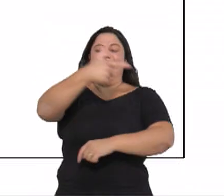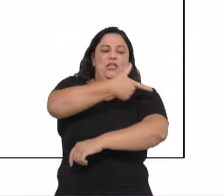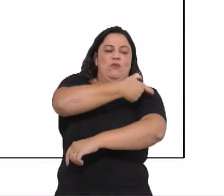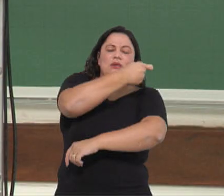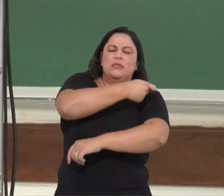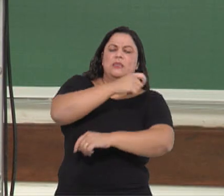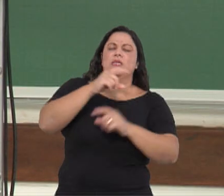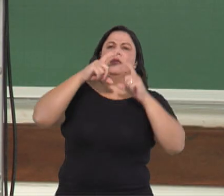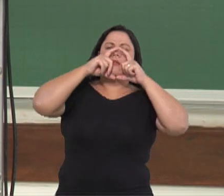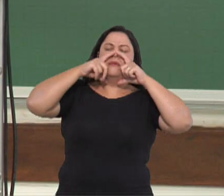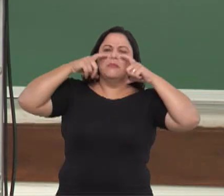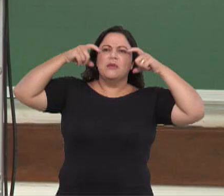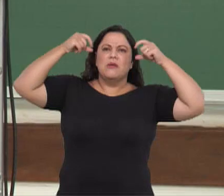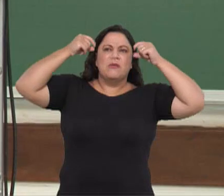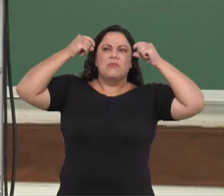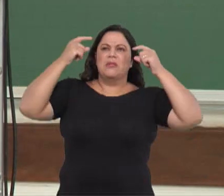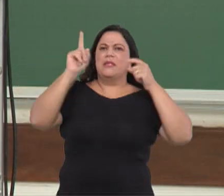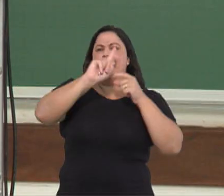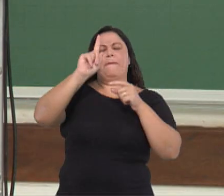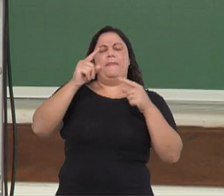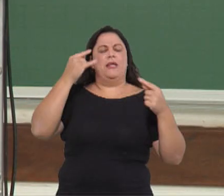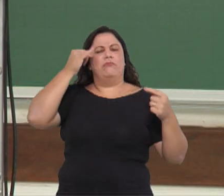máscaras. Muito bem.